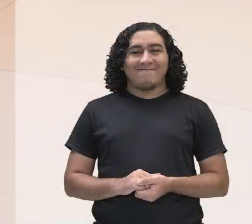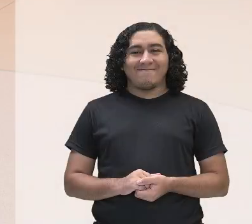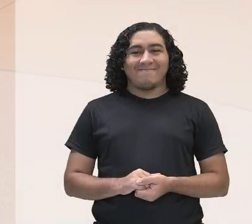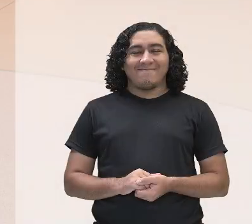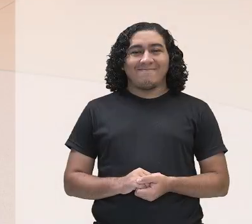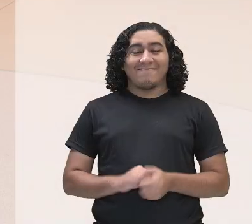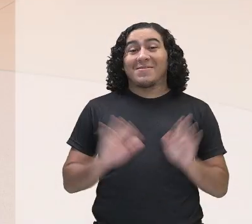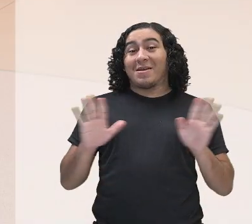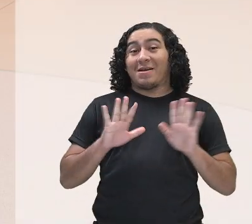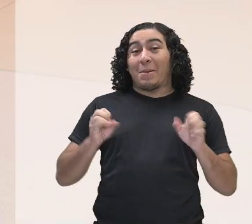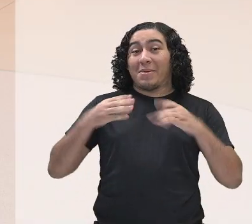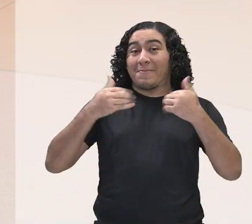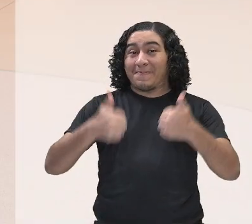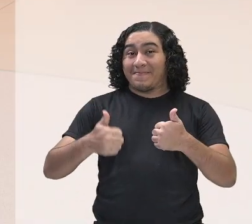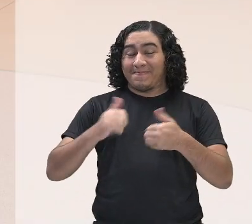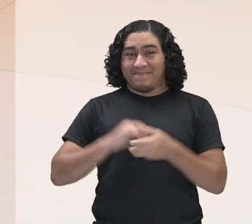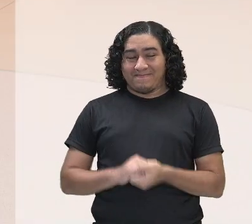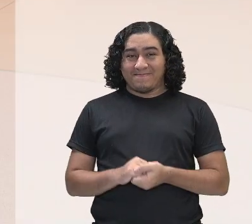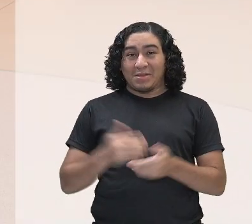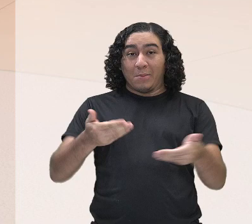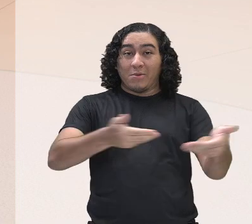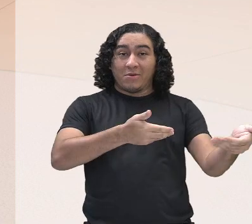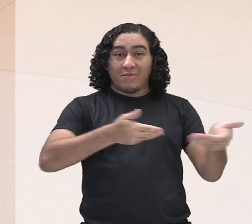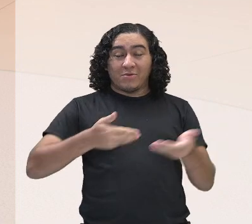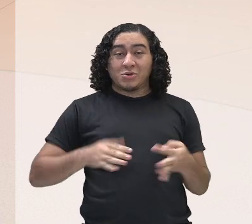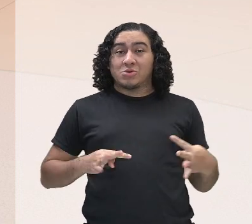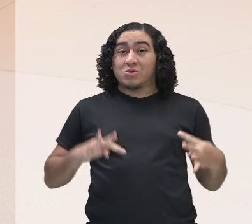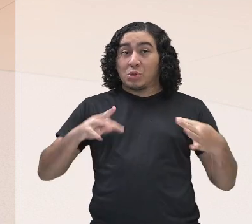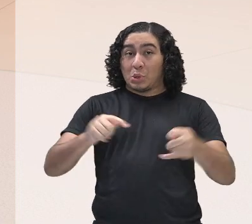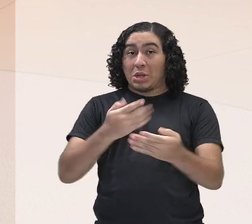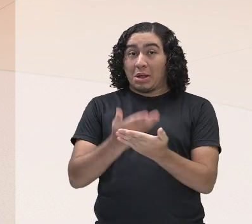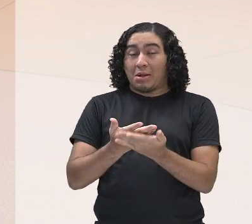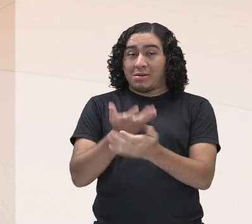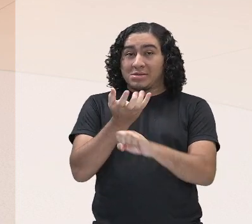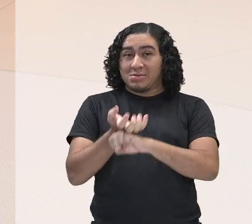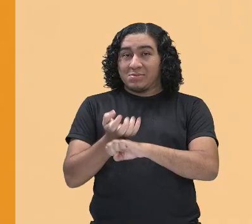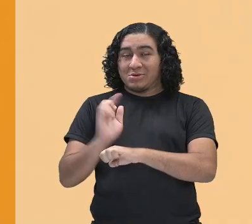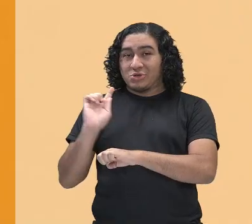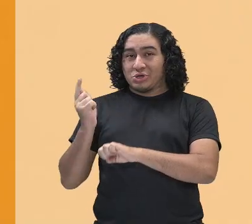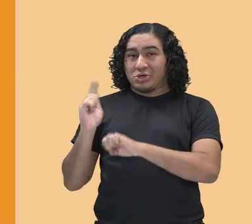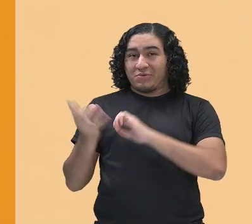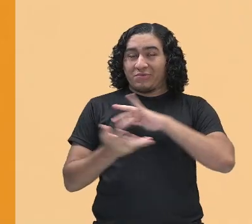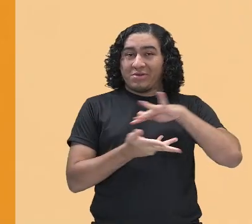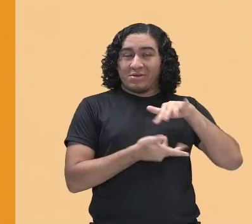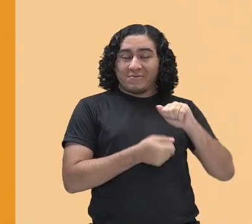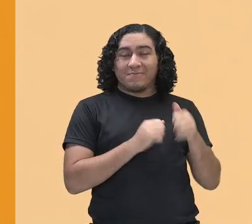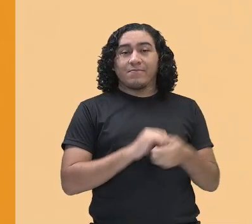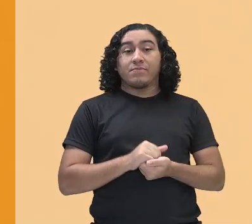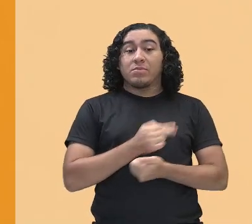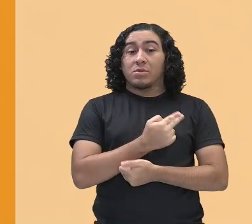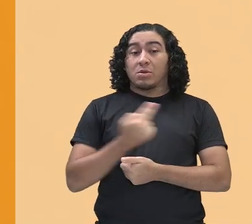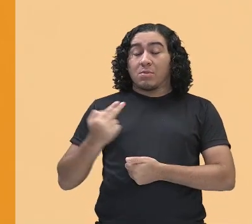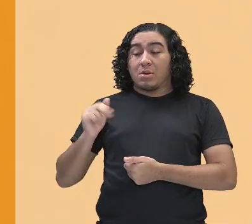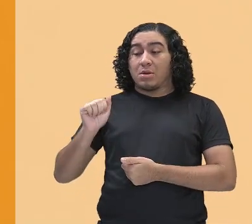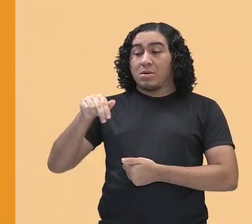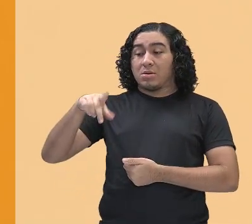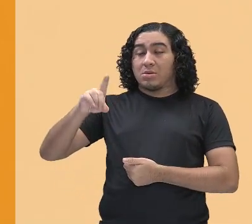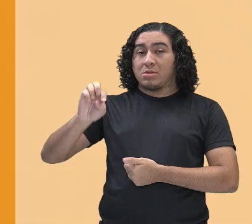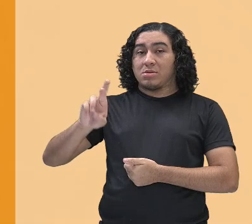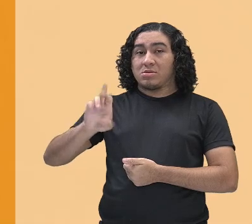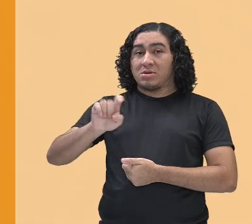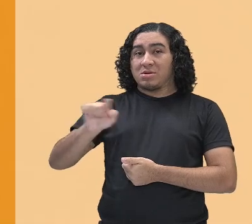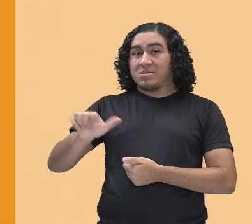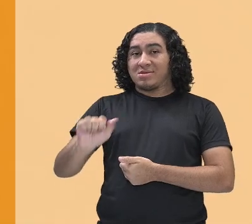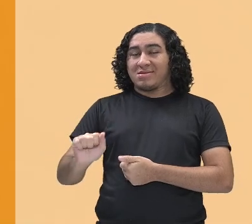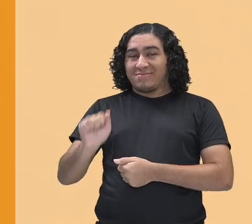Olá, tudo bem com vocês? Sejam todos bem-vindos à aula de Geografia. Sou a professora Andresa Xavier, professora